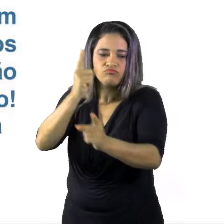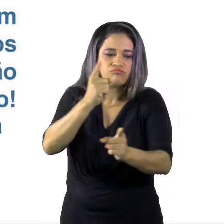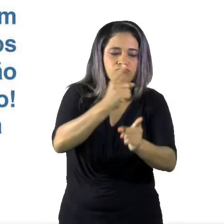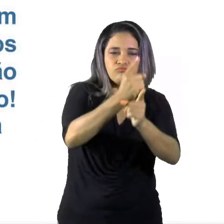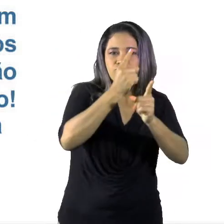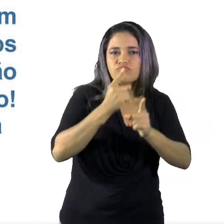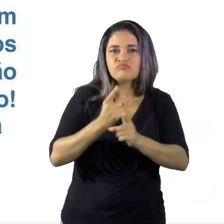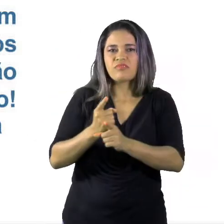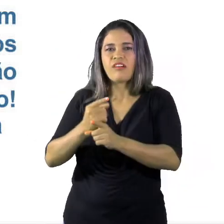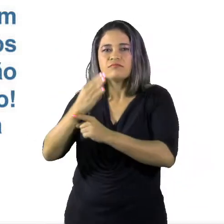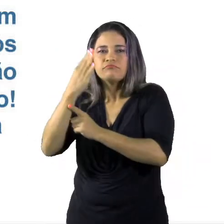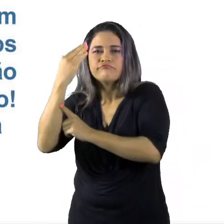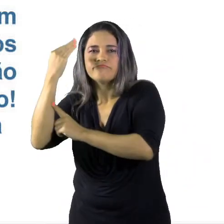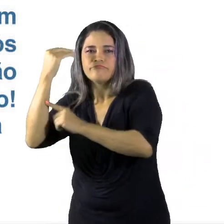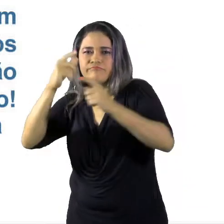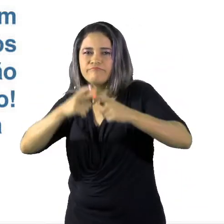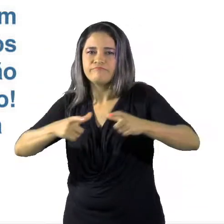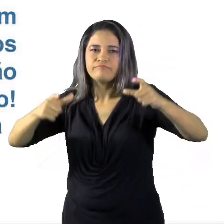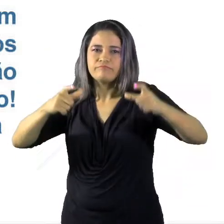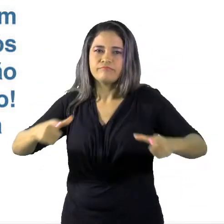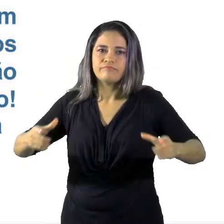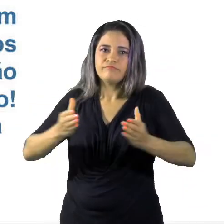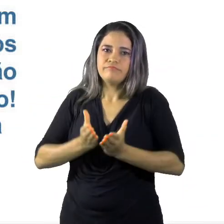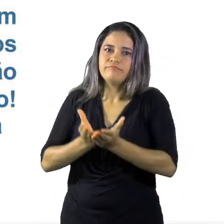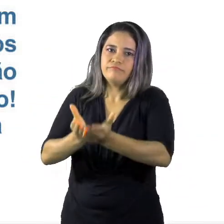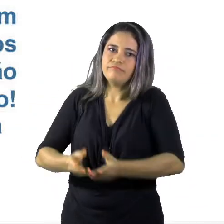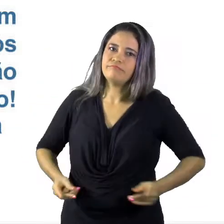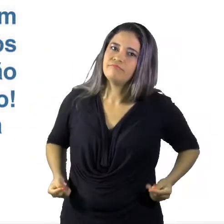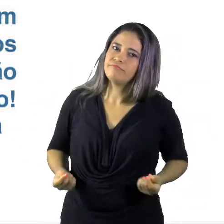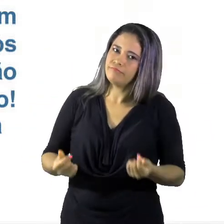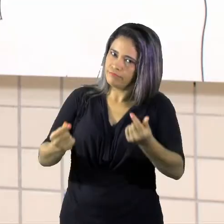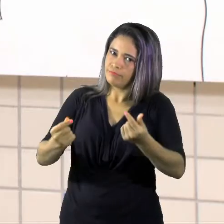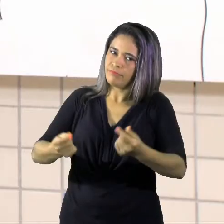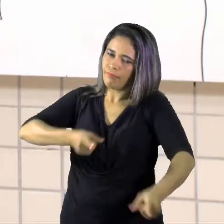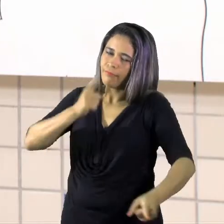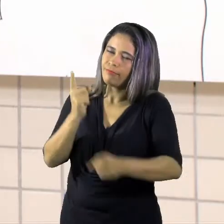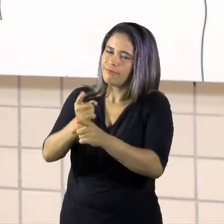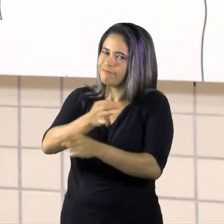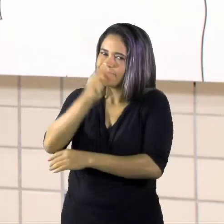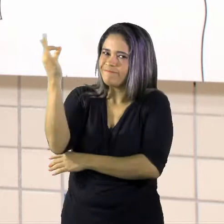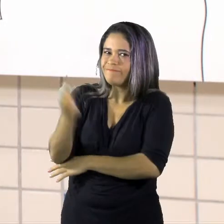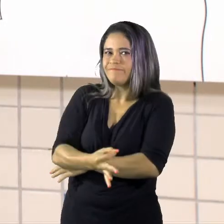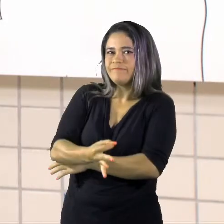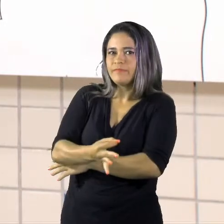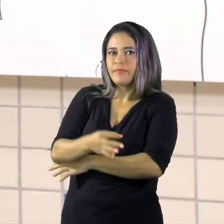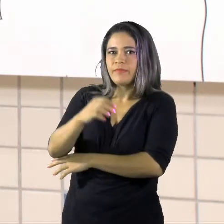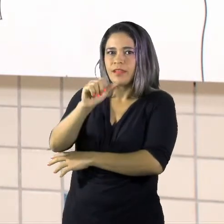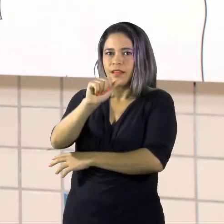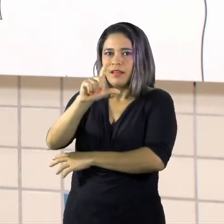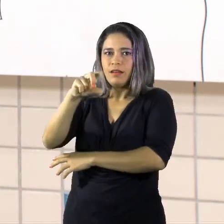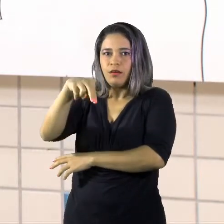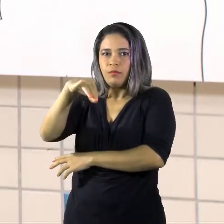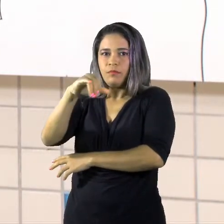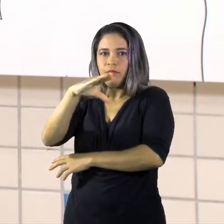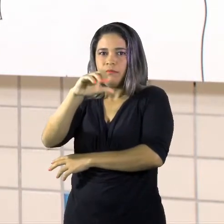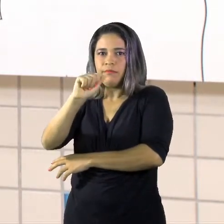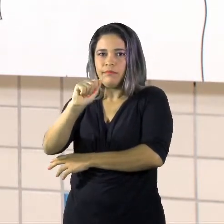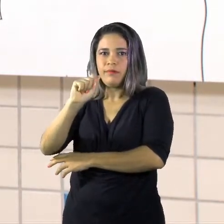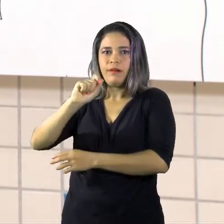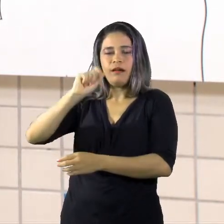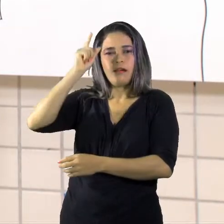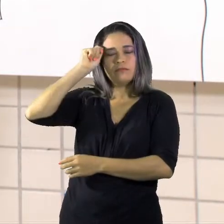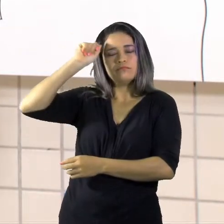a famosa expansão marítima e comercial, acertou em cheio. Almicar Araújo Pereira, o autor desse